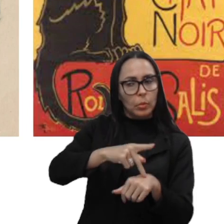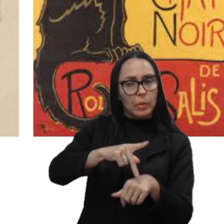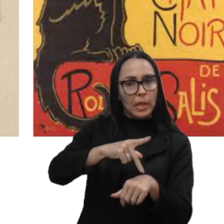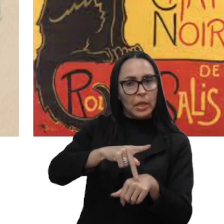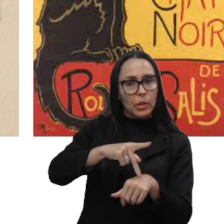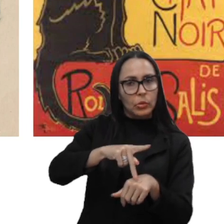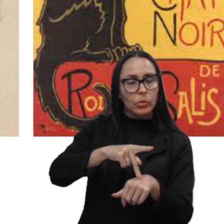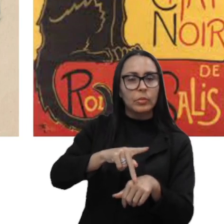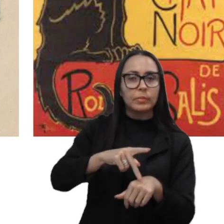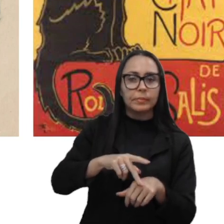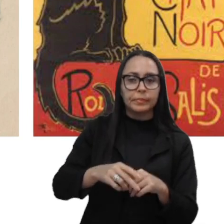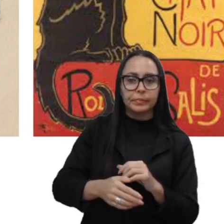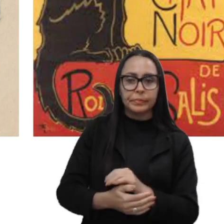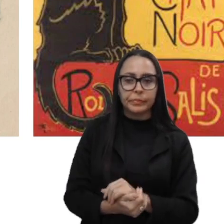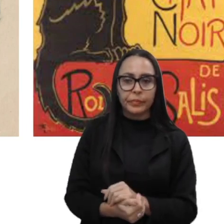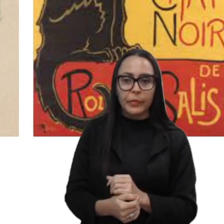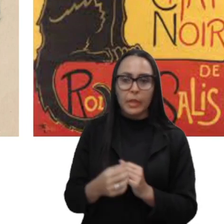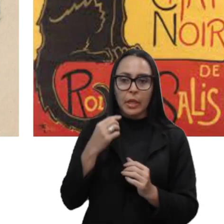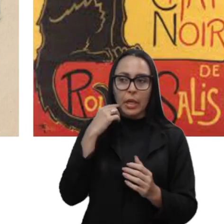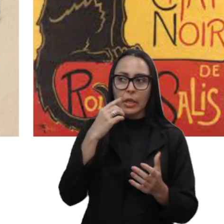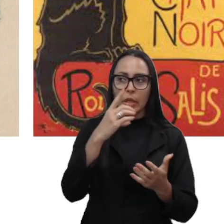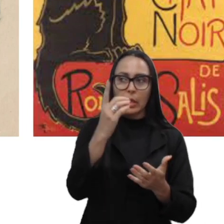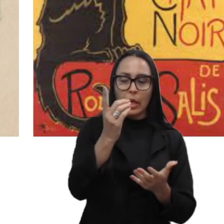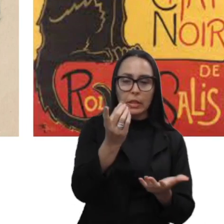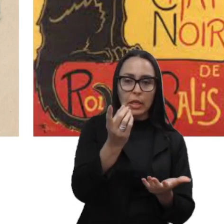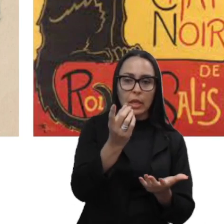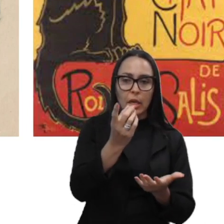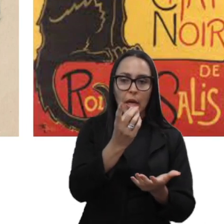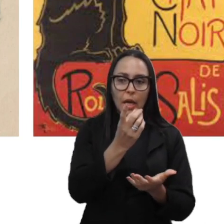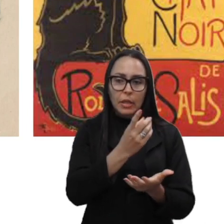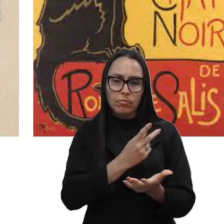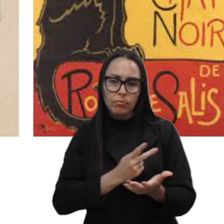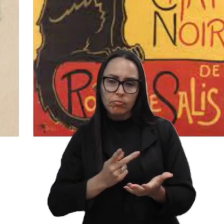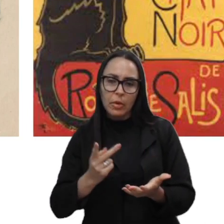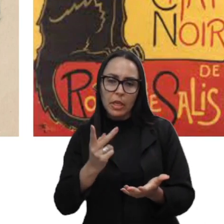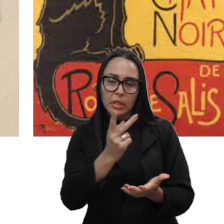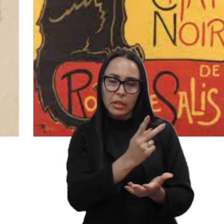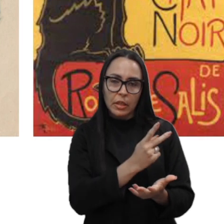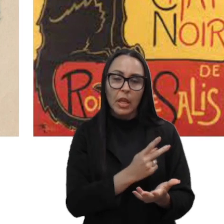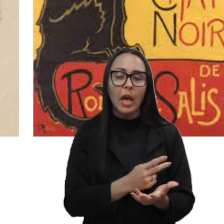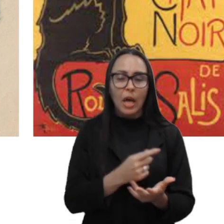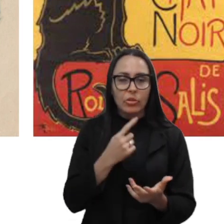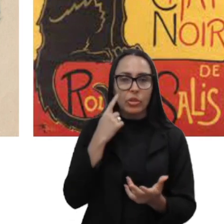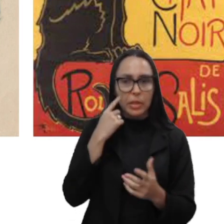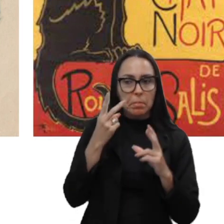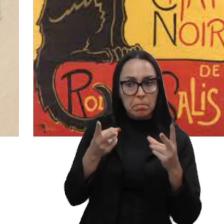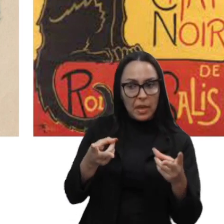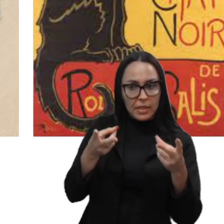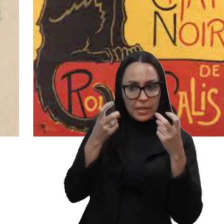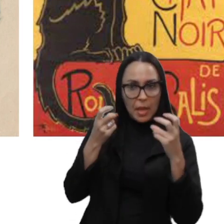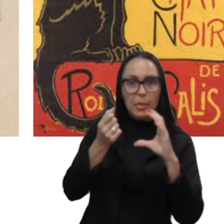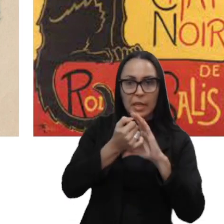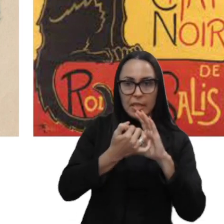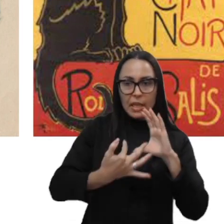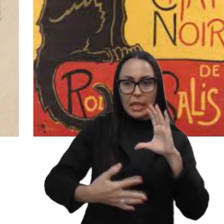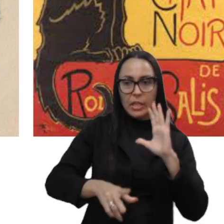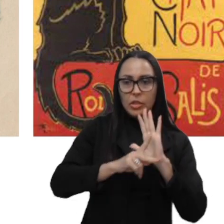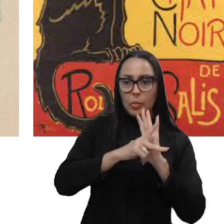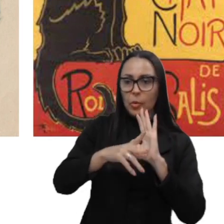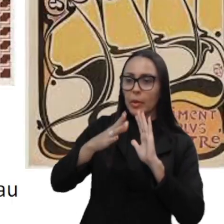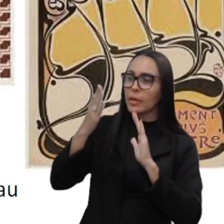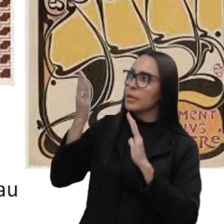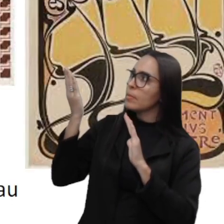né? Essa coisa que a imagem ela está flutuando no cartaz. A gente vai ver bem presente nesse estilo de Art Nouveau.